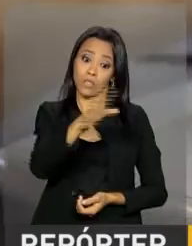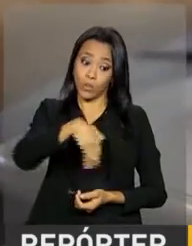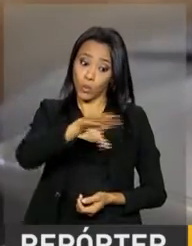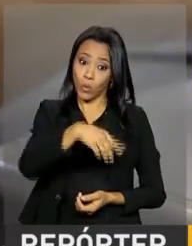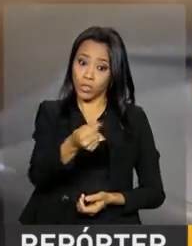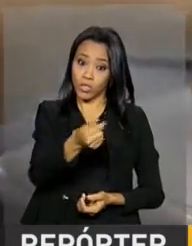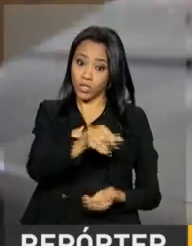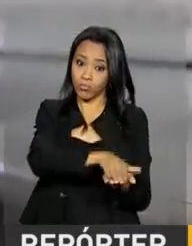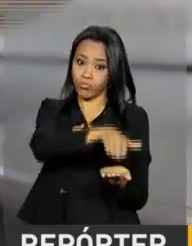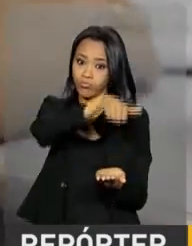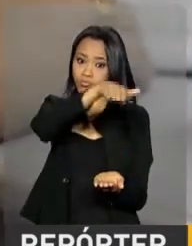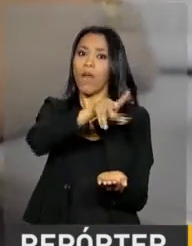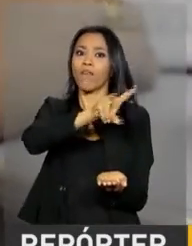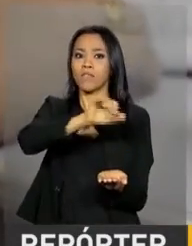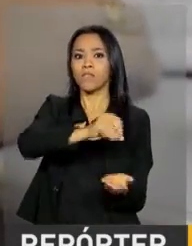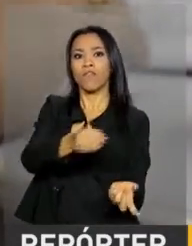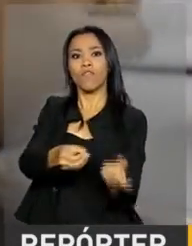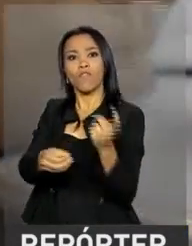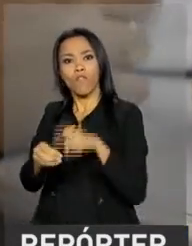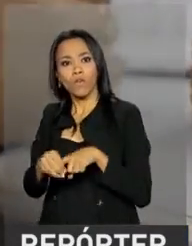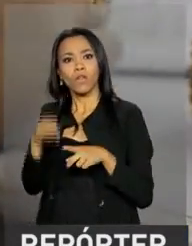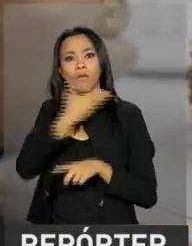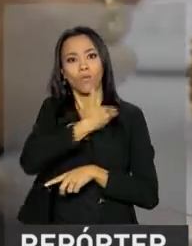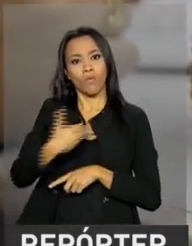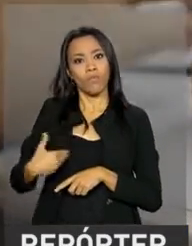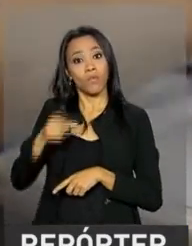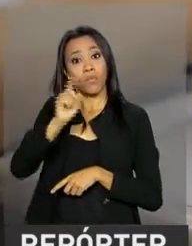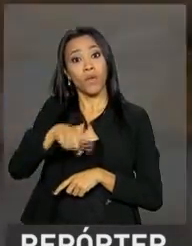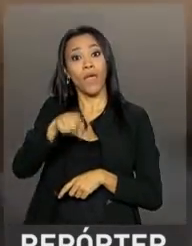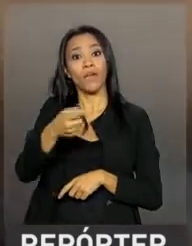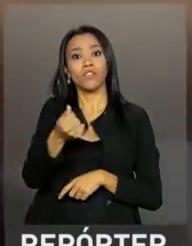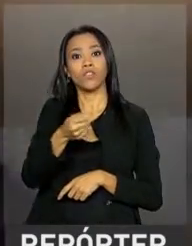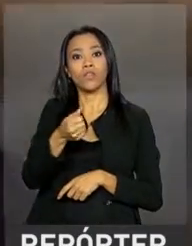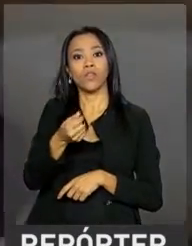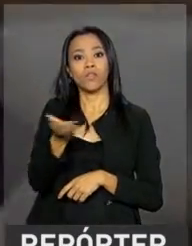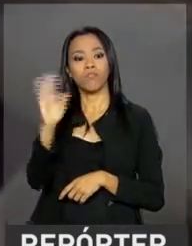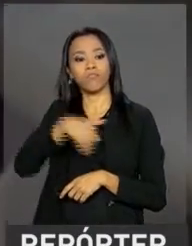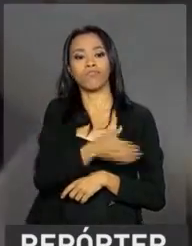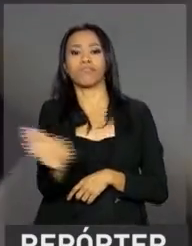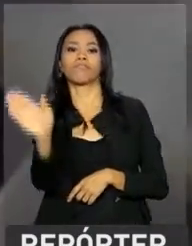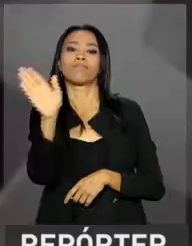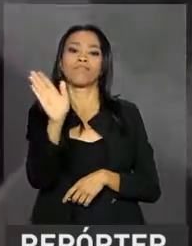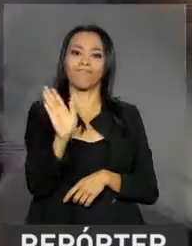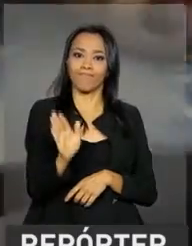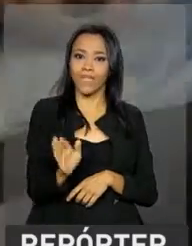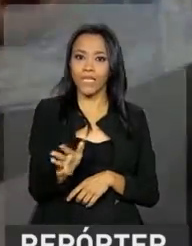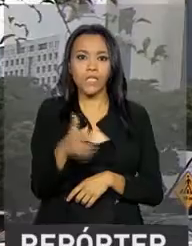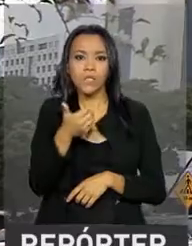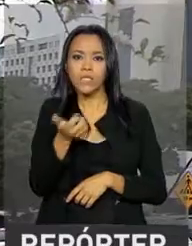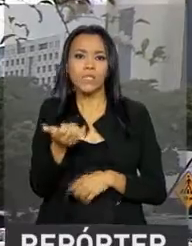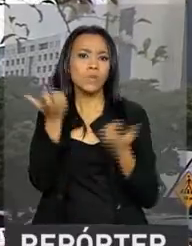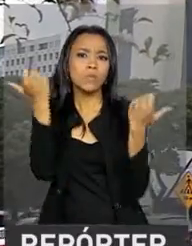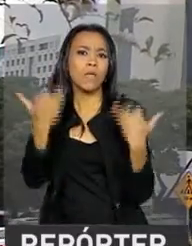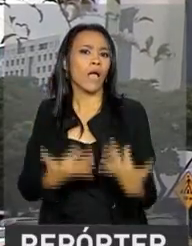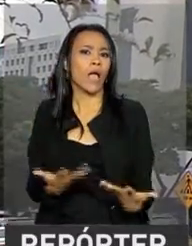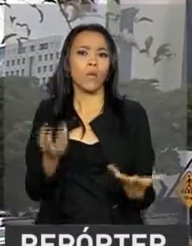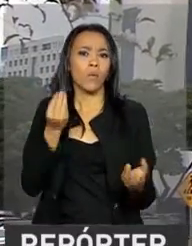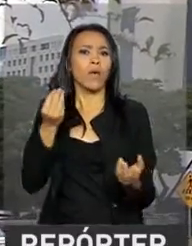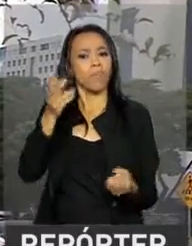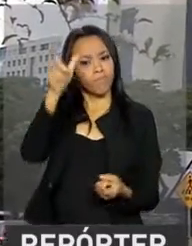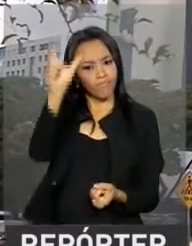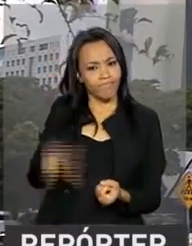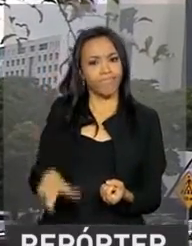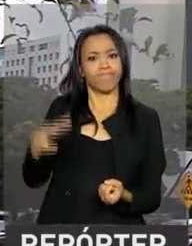deve ser desenvolvido o governo já que é fruto de recursos desviados ou aplicado de forma não justificada tanto por pessoas físicas